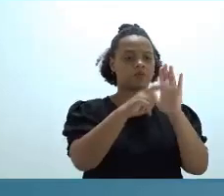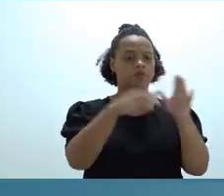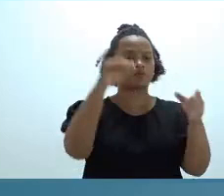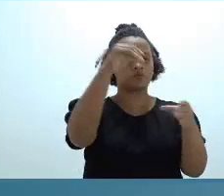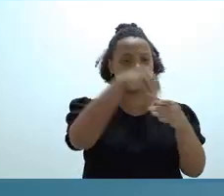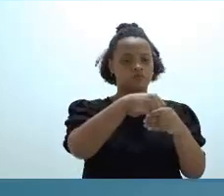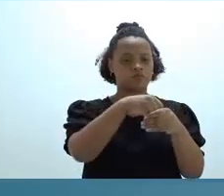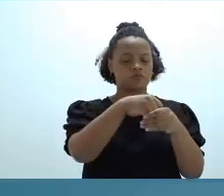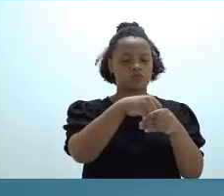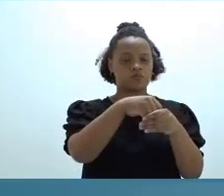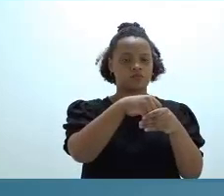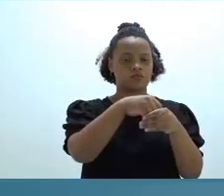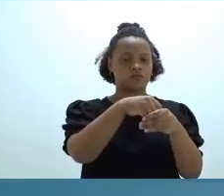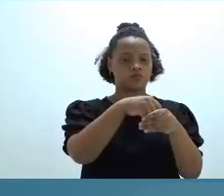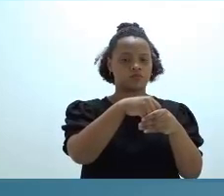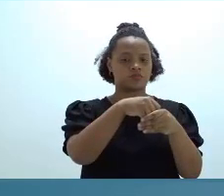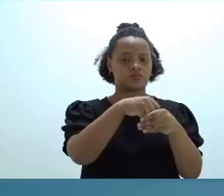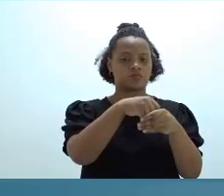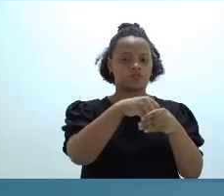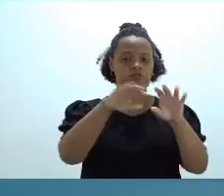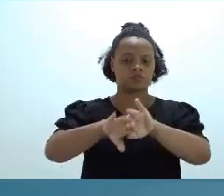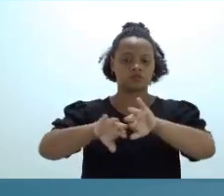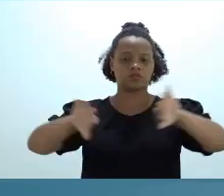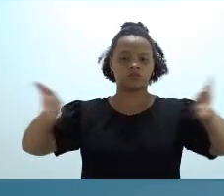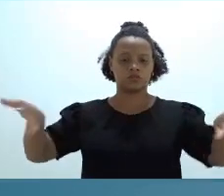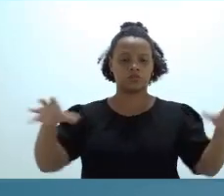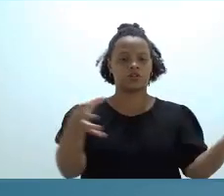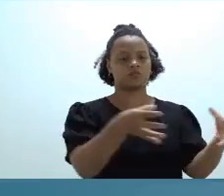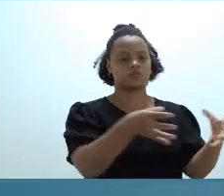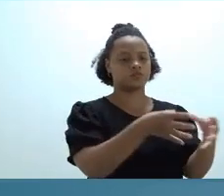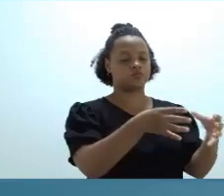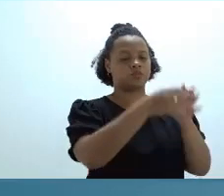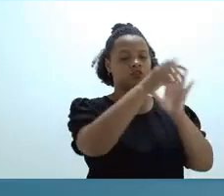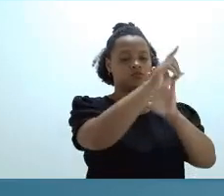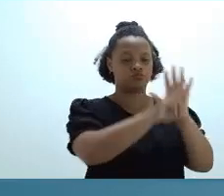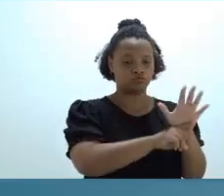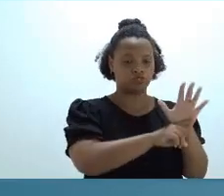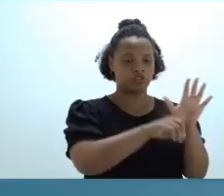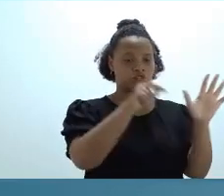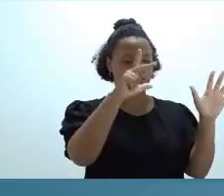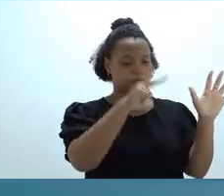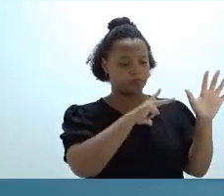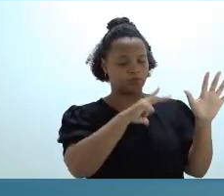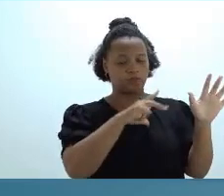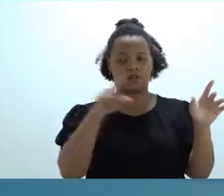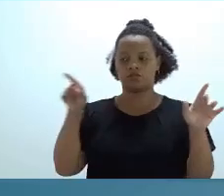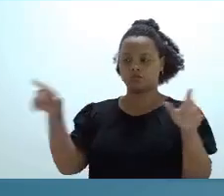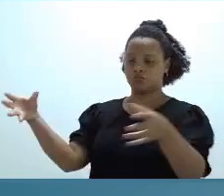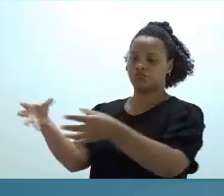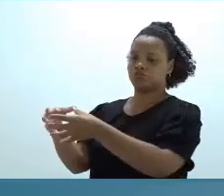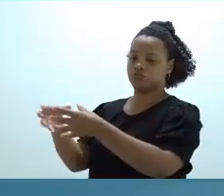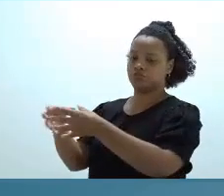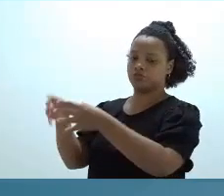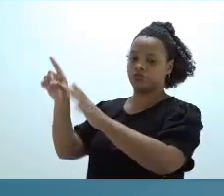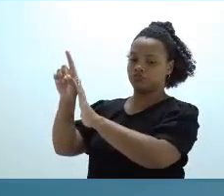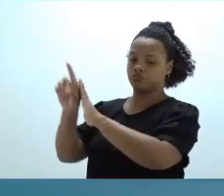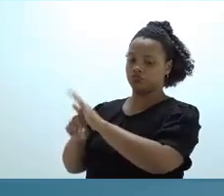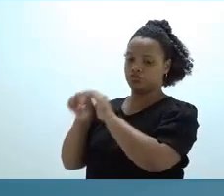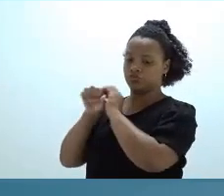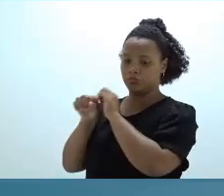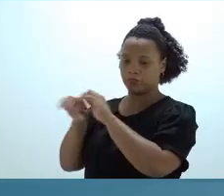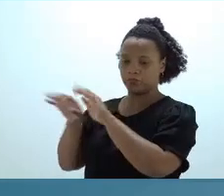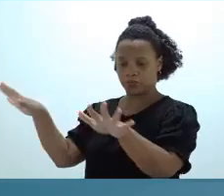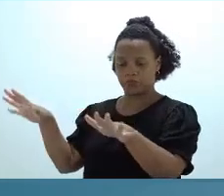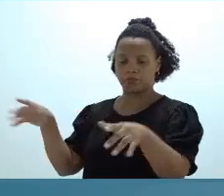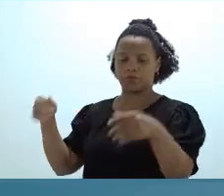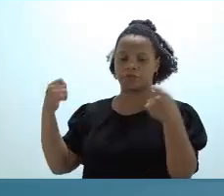direito público e das turmas de direito privado em razão da matéria debatida no processo. Daí porque a semelhança da forma de